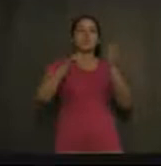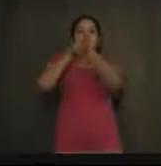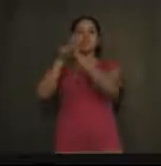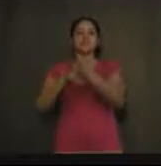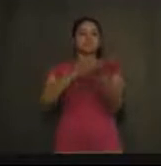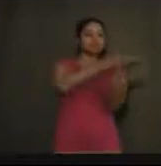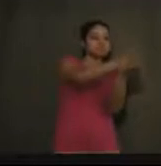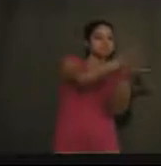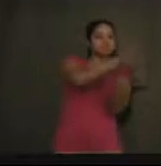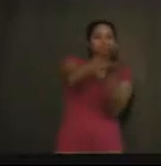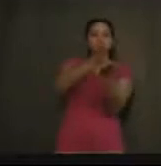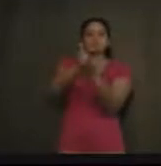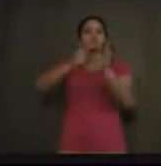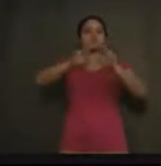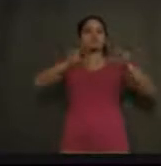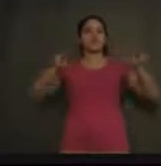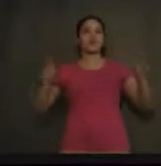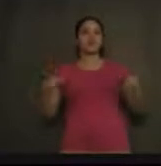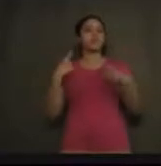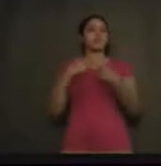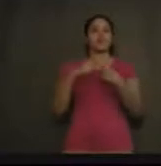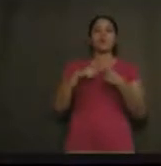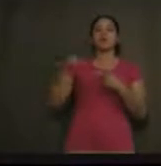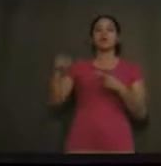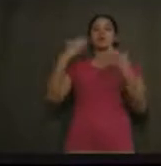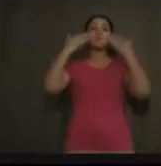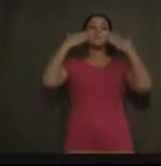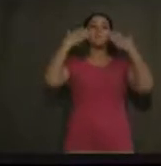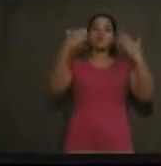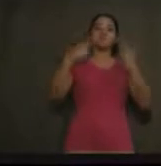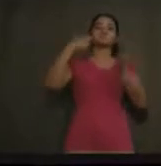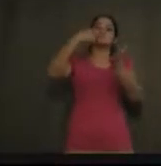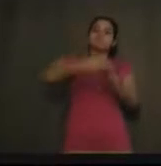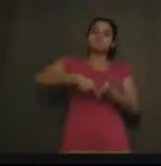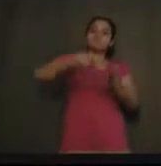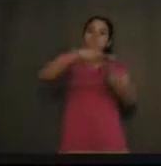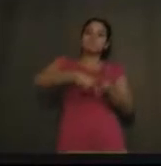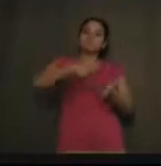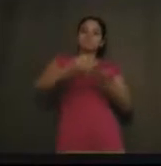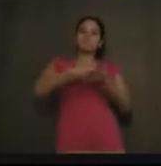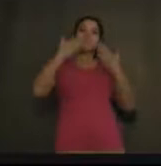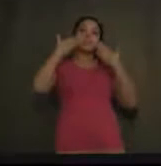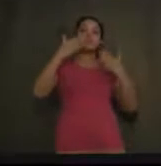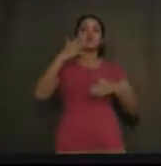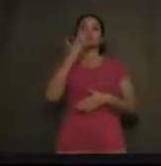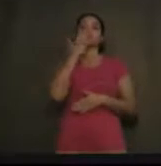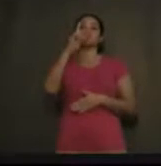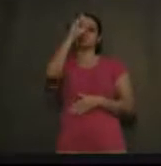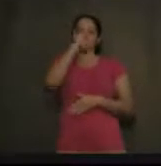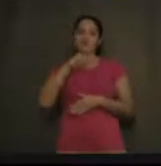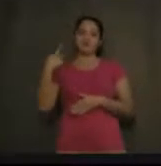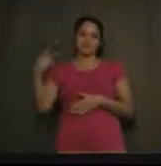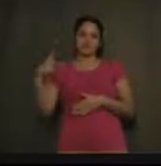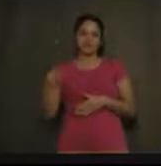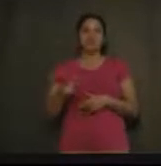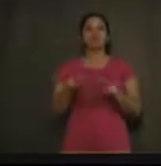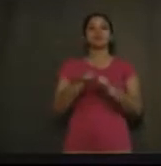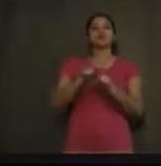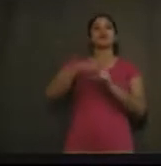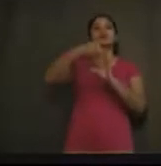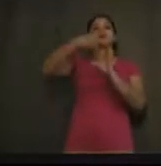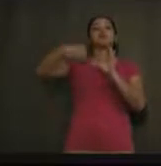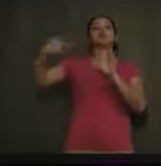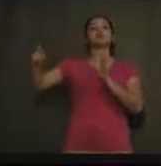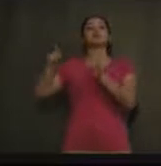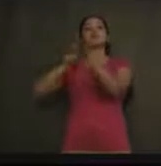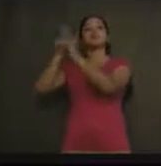uma pessoa que finalizava as suas demonstrações. Era o estilo dele. Muito do trabalho dele foi retomado